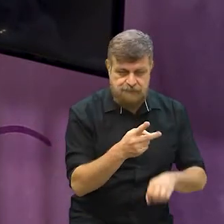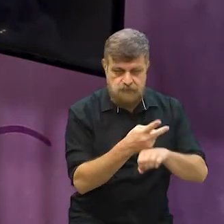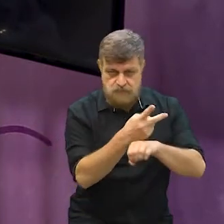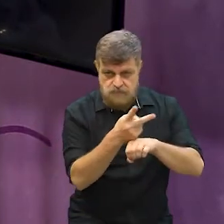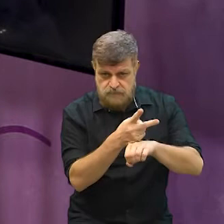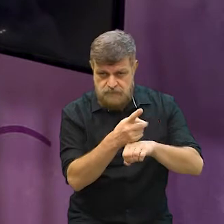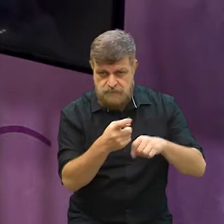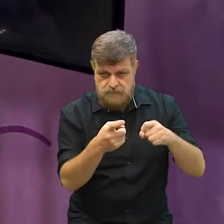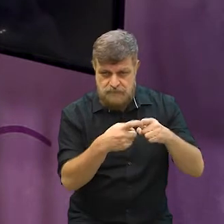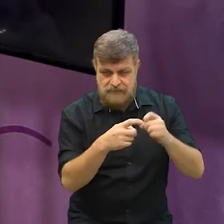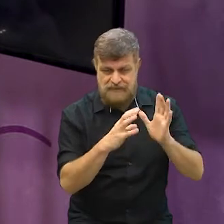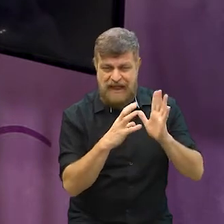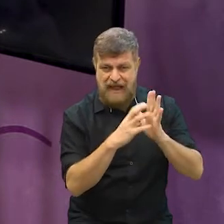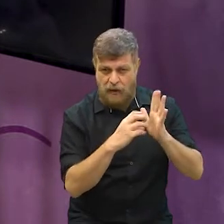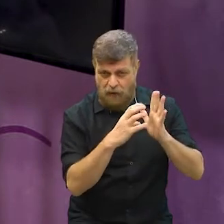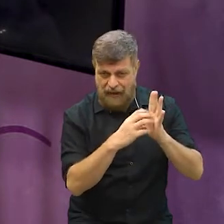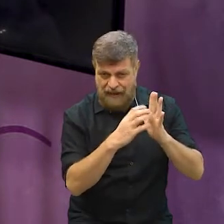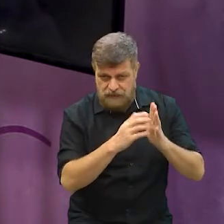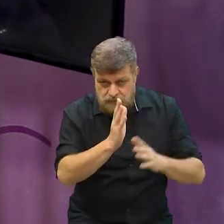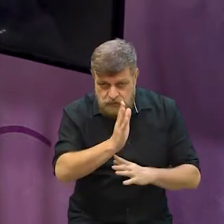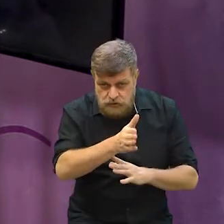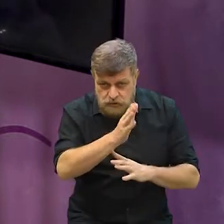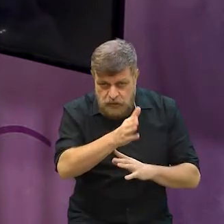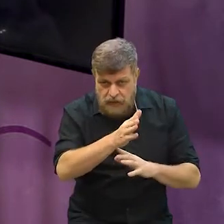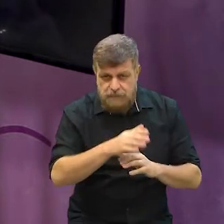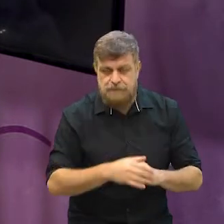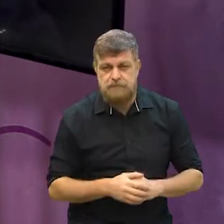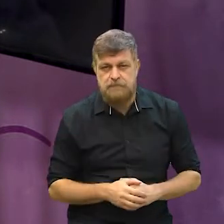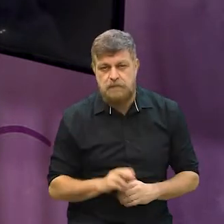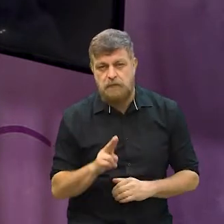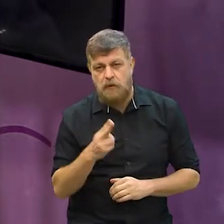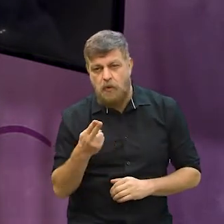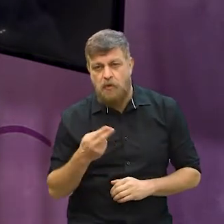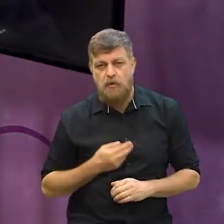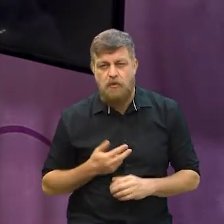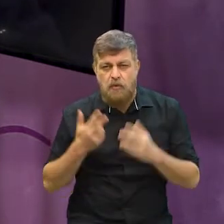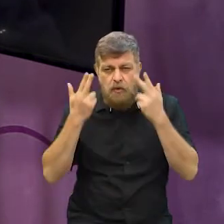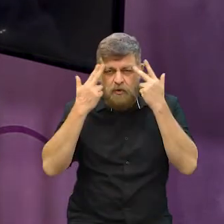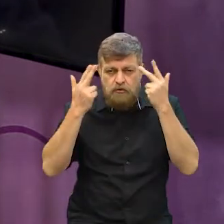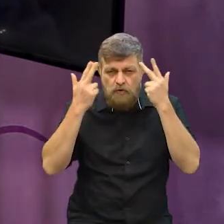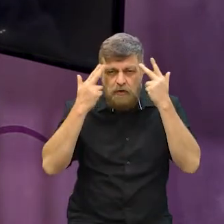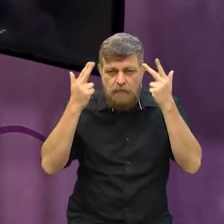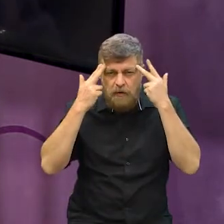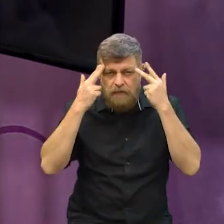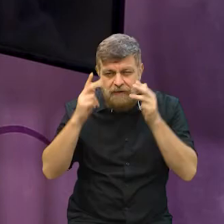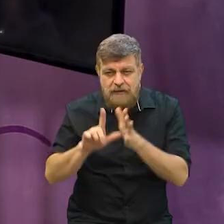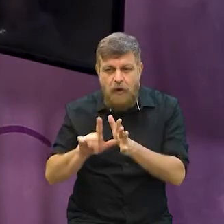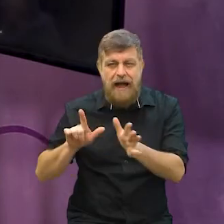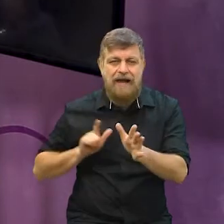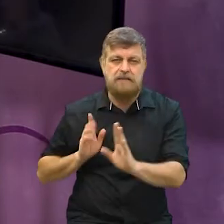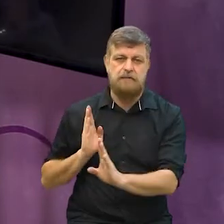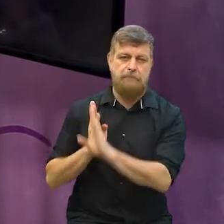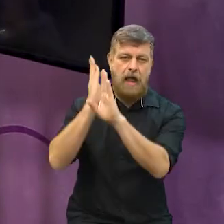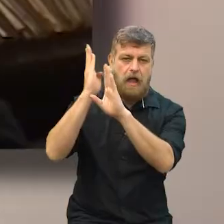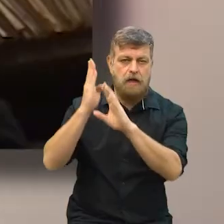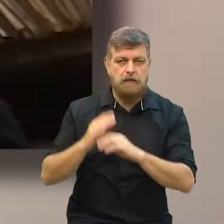avançado, já com a AIDS, já desenvolvendo essa doença? Ou normalmente o diagnóstico tem sido